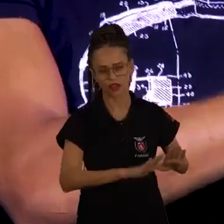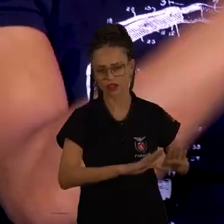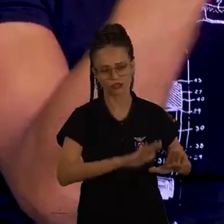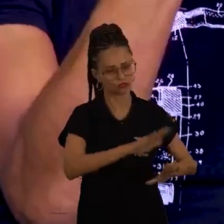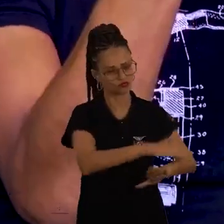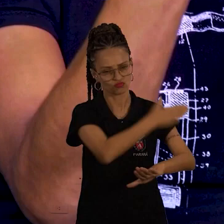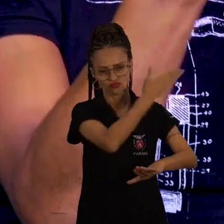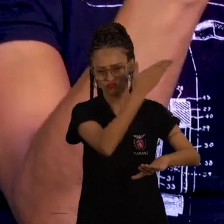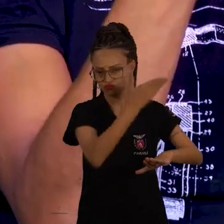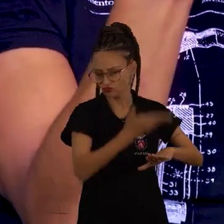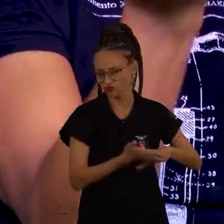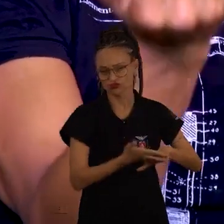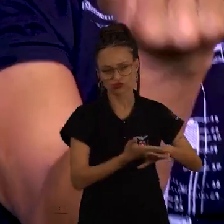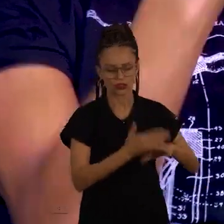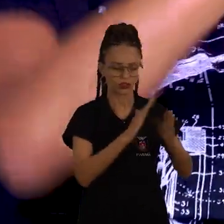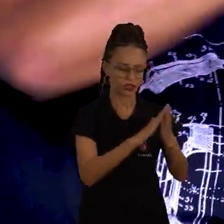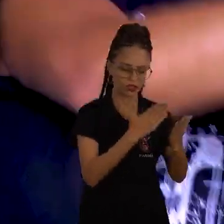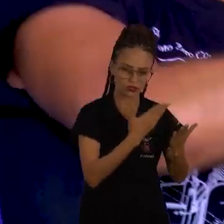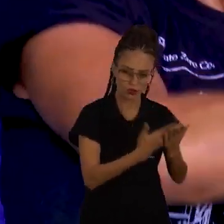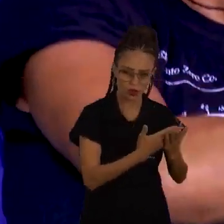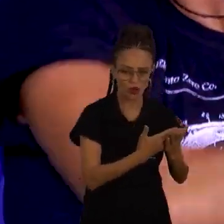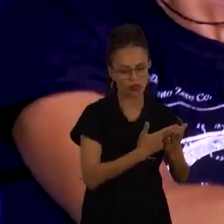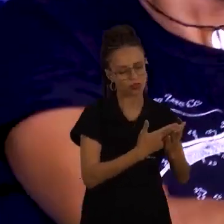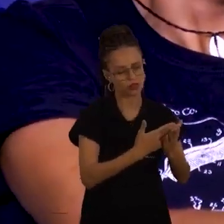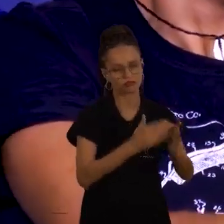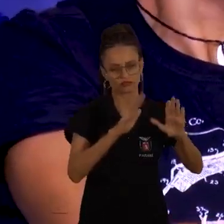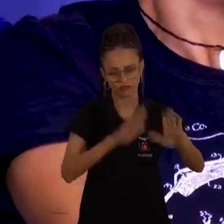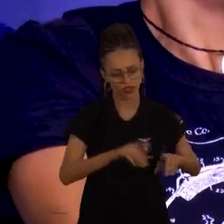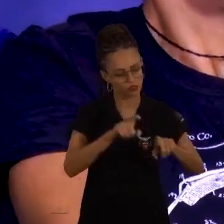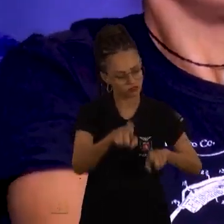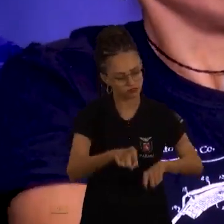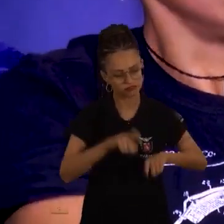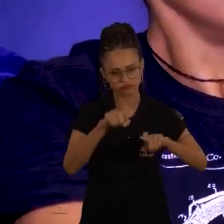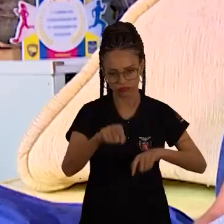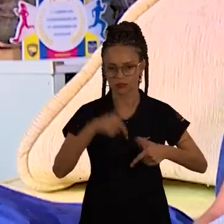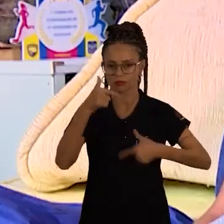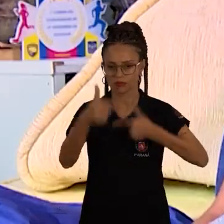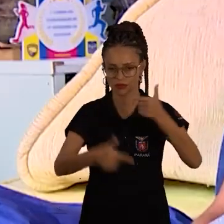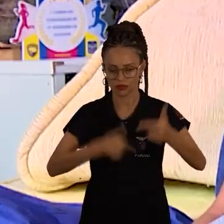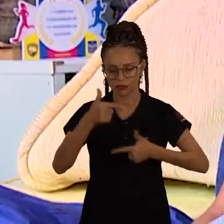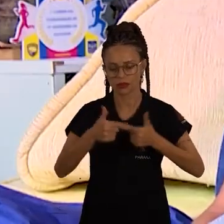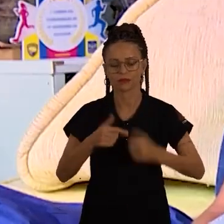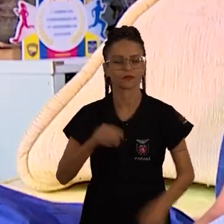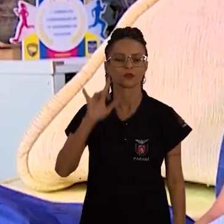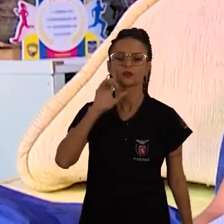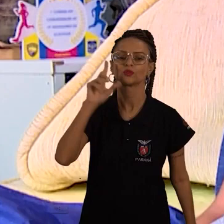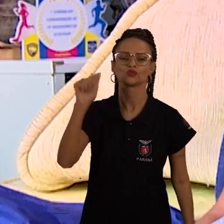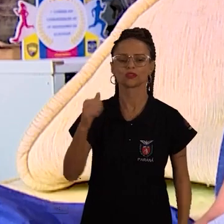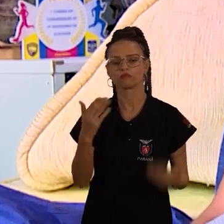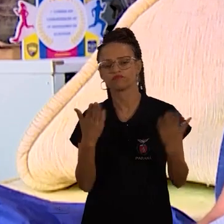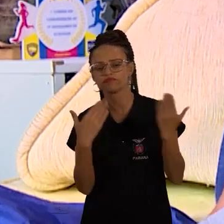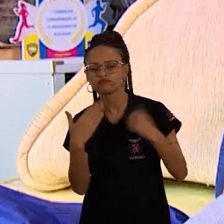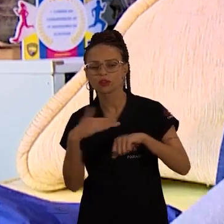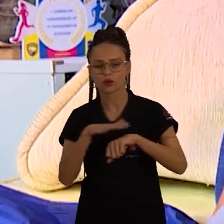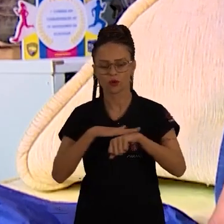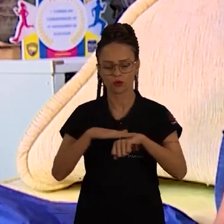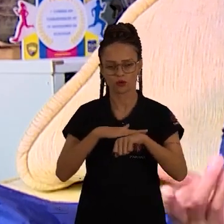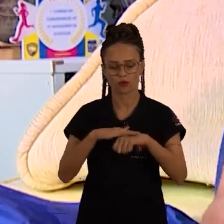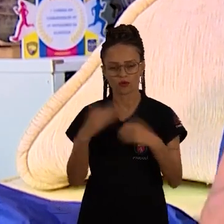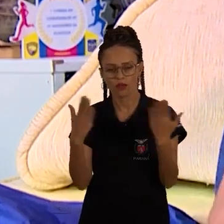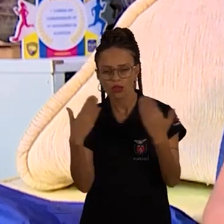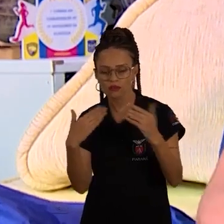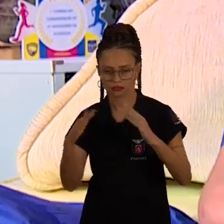diretamente da escola, a gente via e ficava na roça já também para trabalhar. Num dia de conversa, assim,